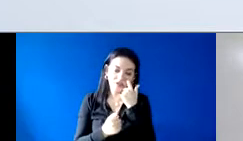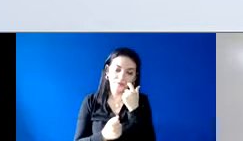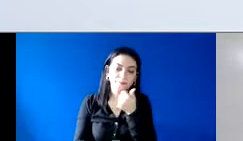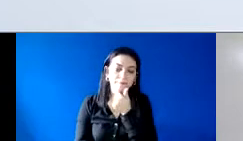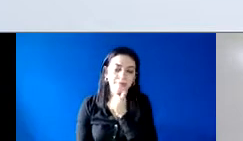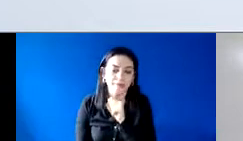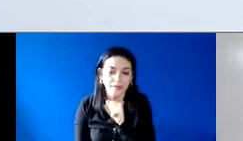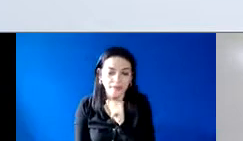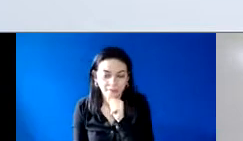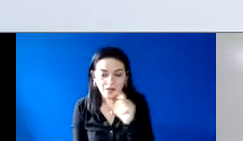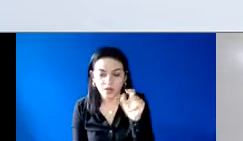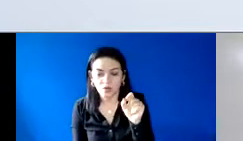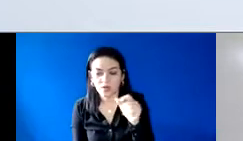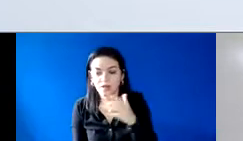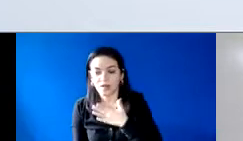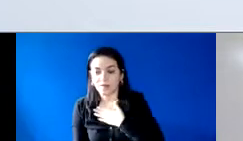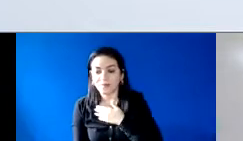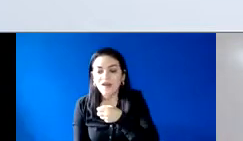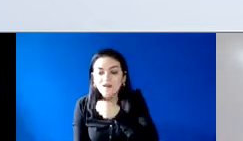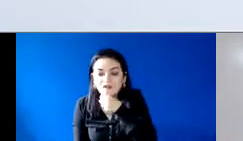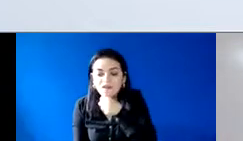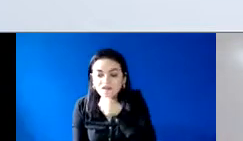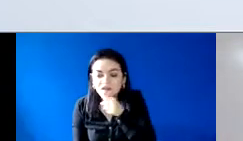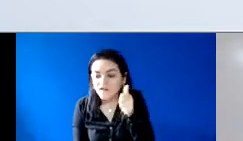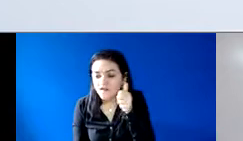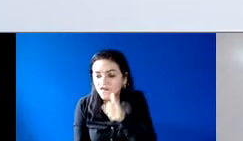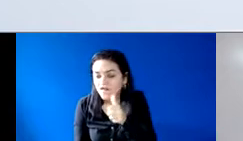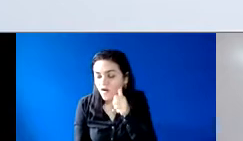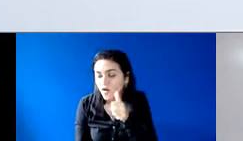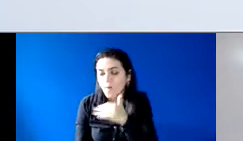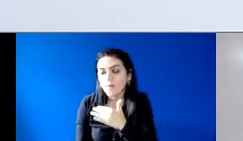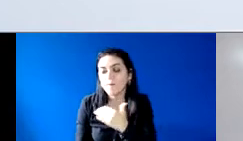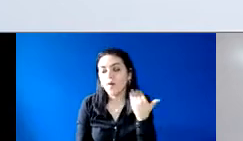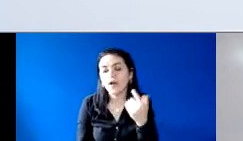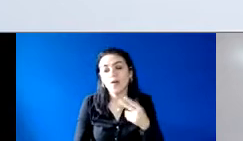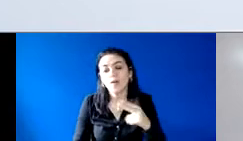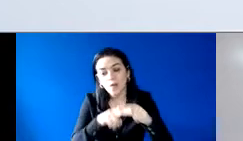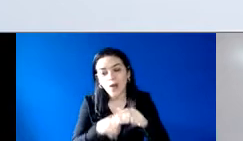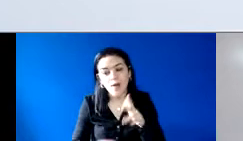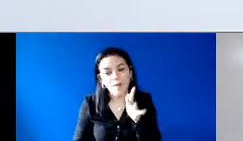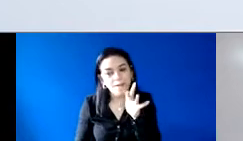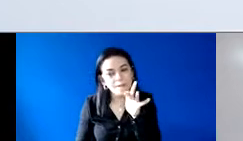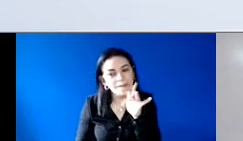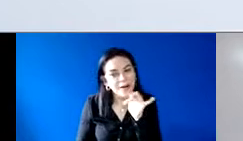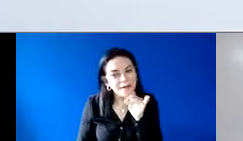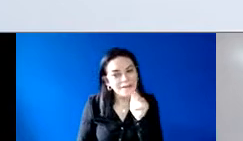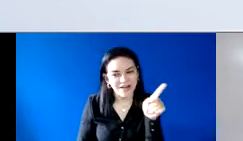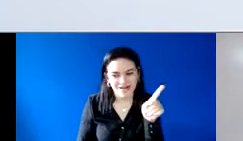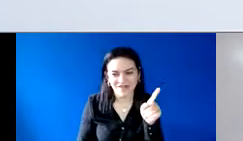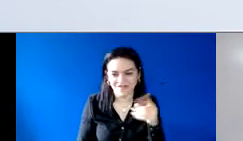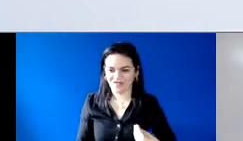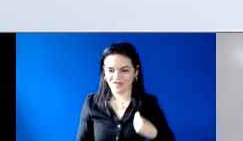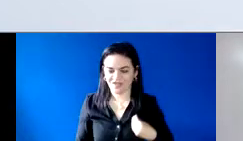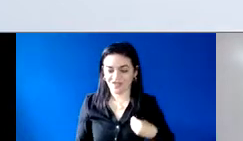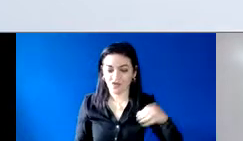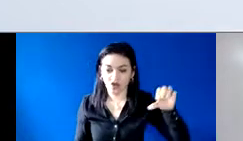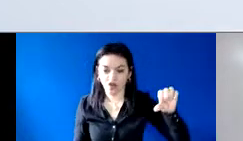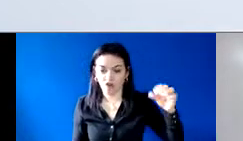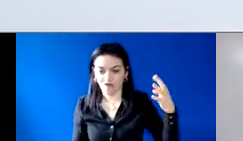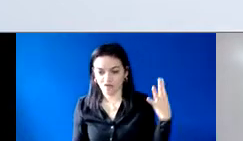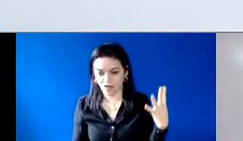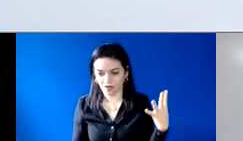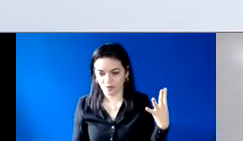avó morreu de parto. A minha avó morreu de parto, né? Por isso que o papai não gosta que ele ainda está vivo ainda, com 94 anos, mas